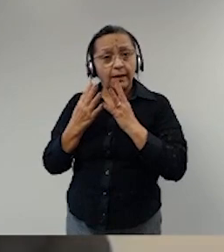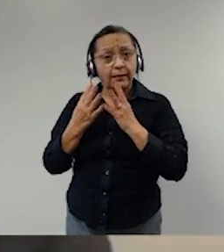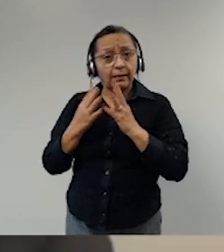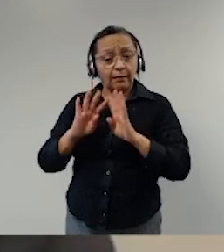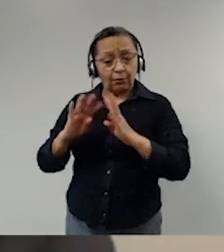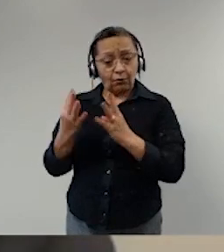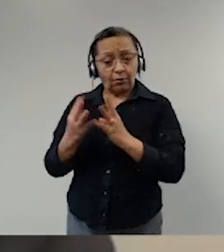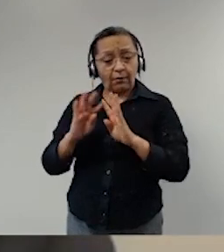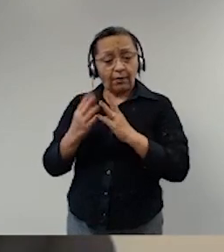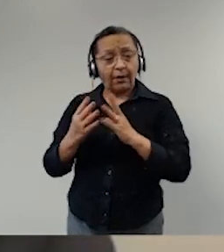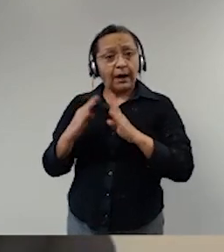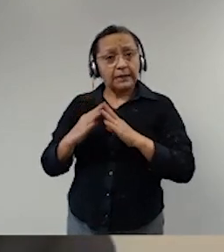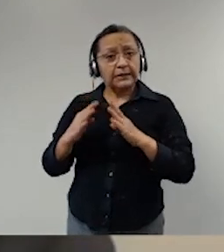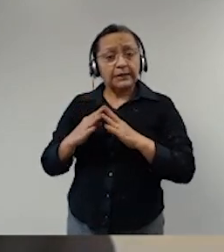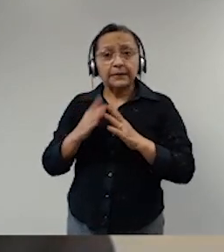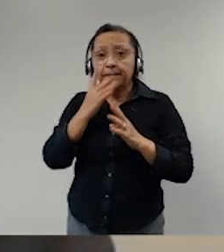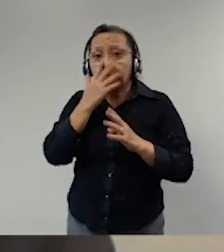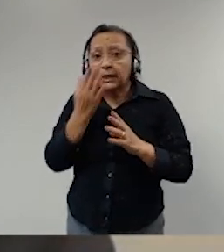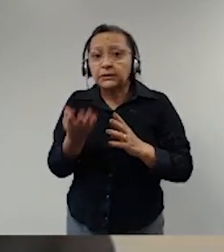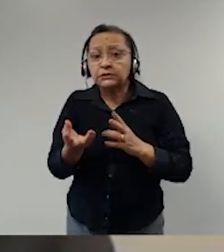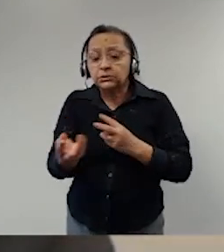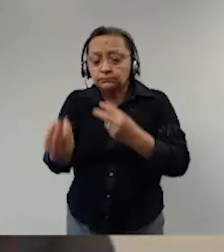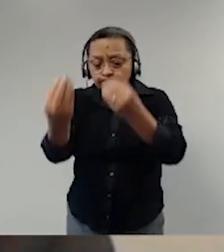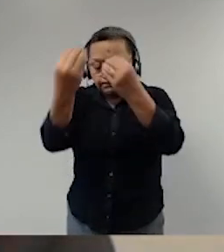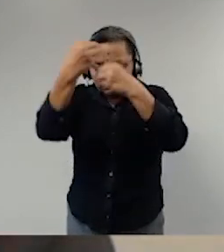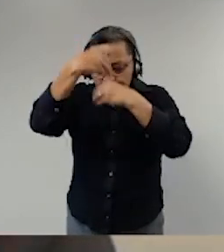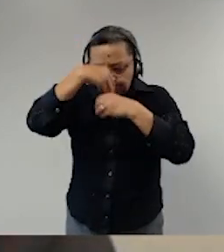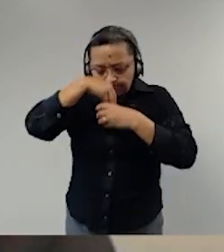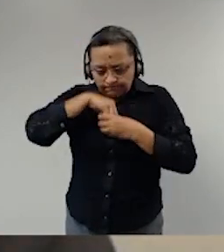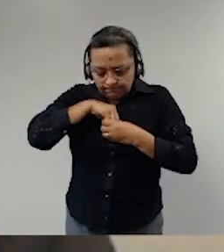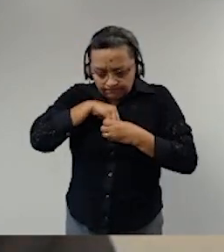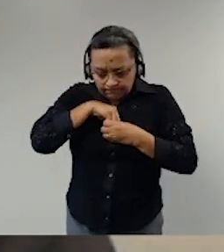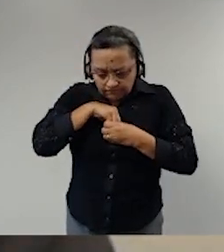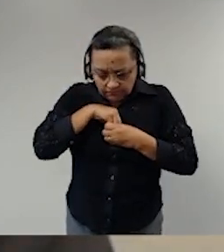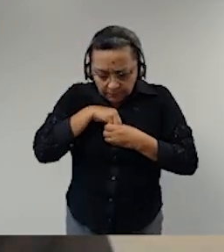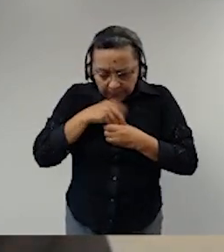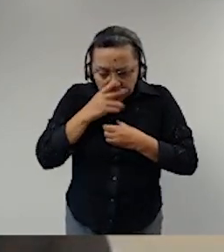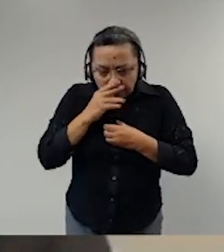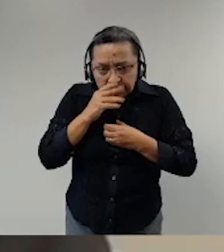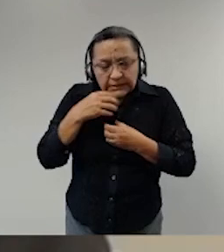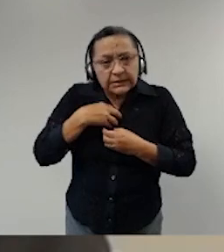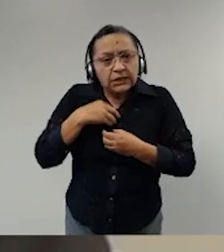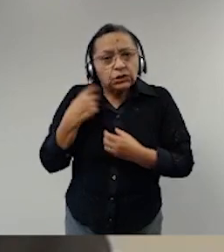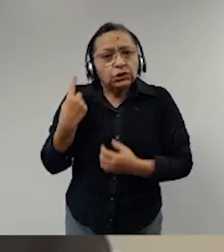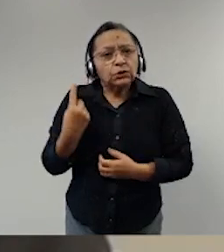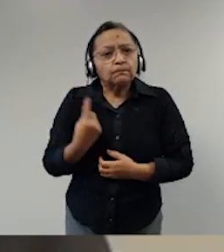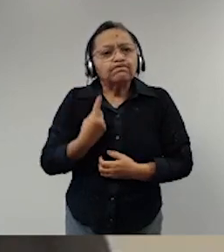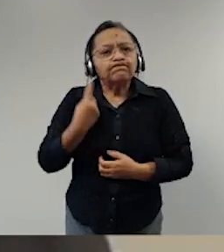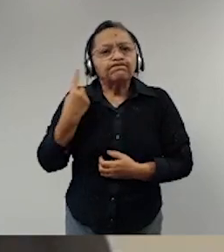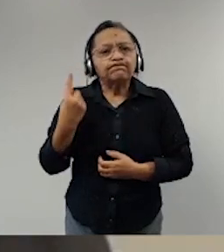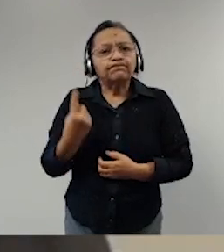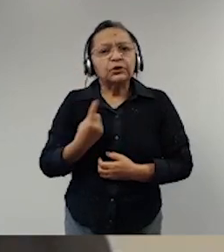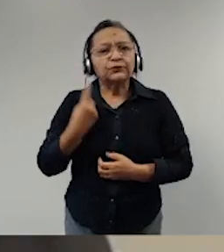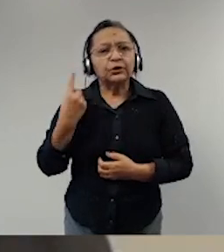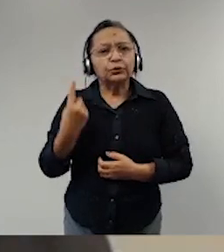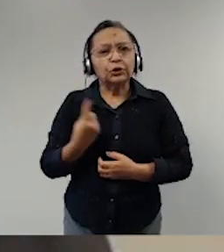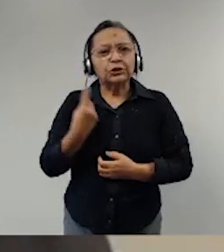escritório, íamos perdendo o espírito da equipa, íamos deixando de ser uma equipa e passando a ser cada vez mais um grupo de